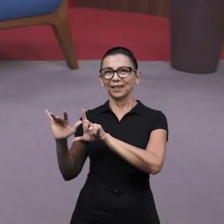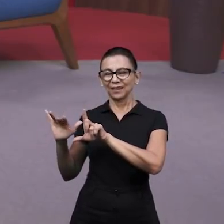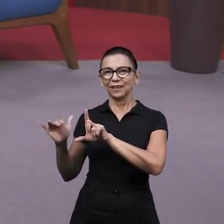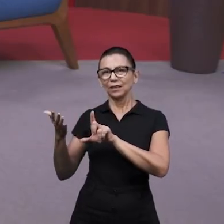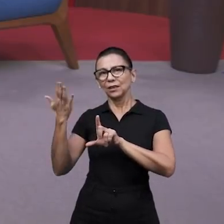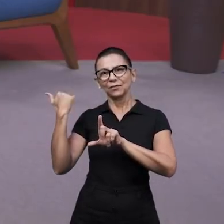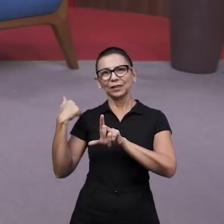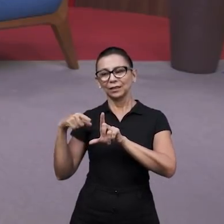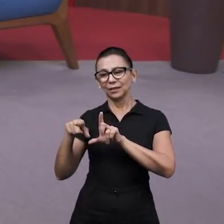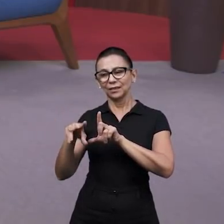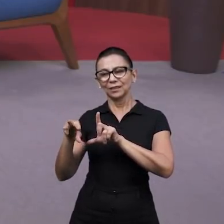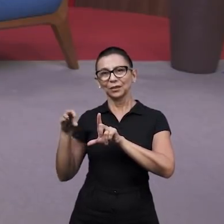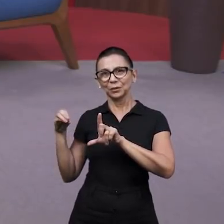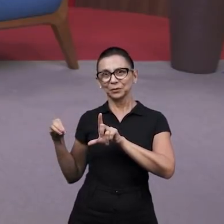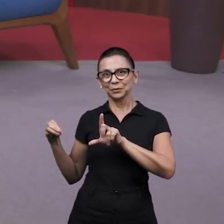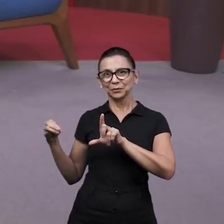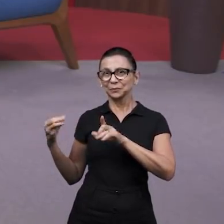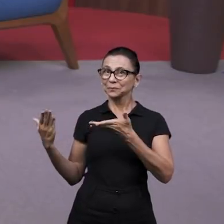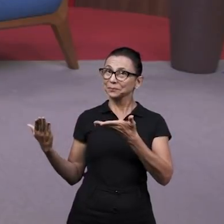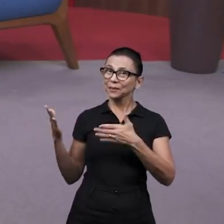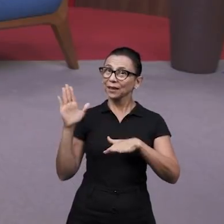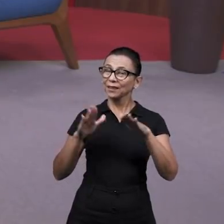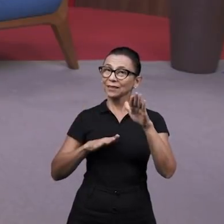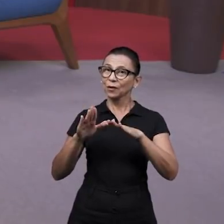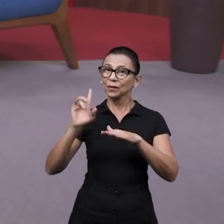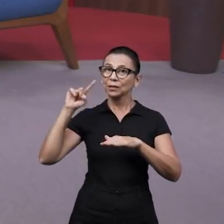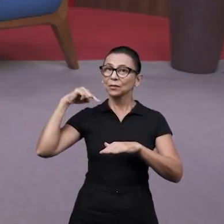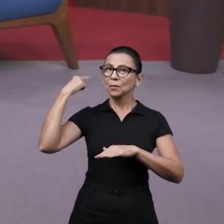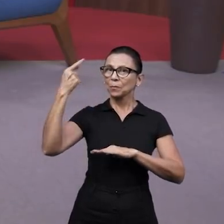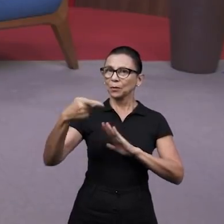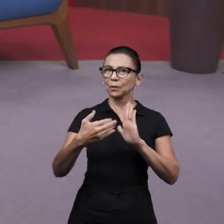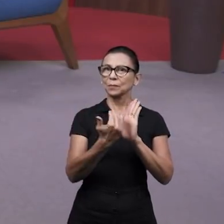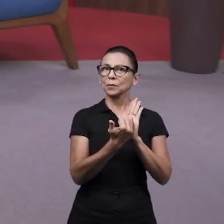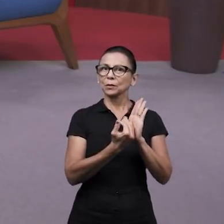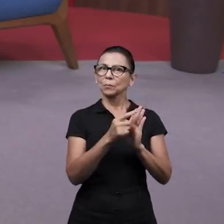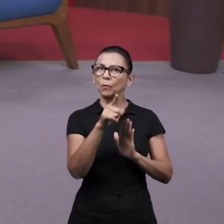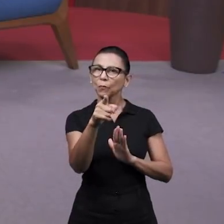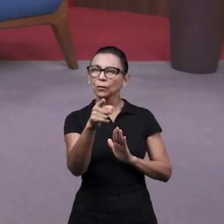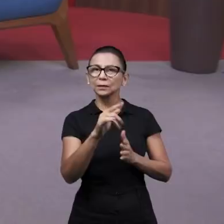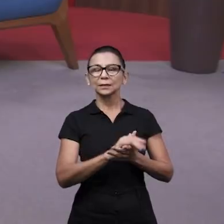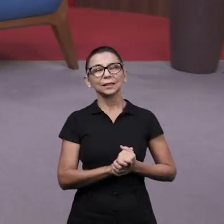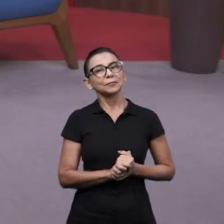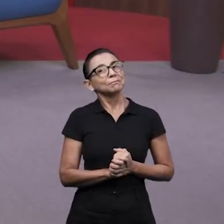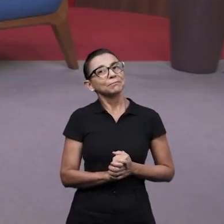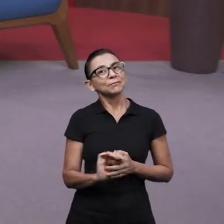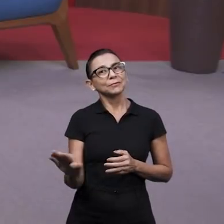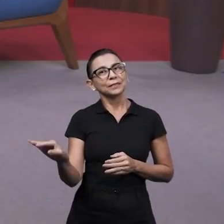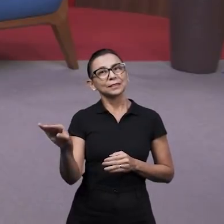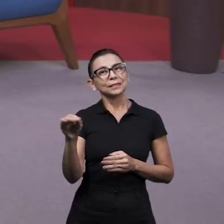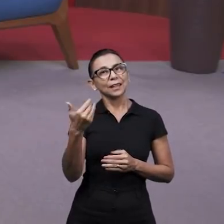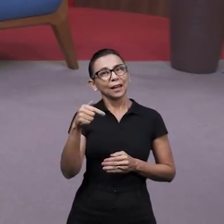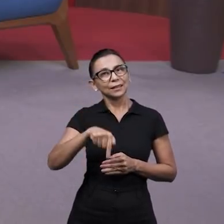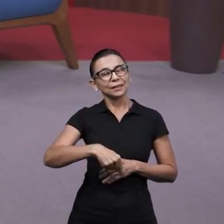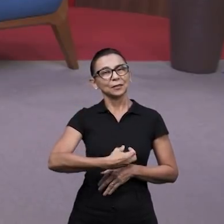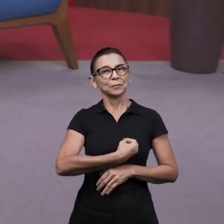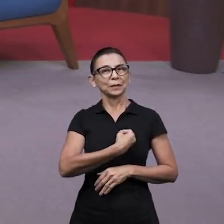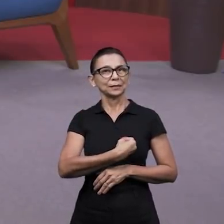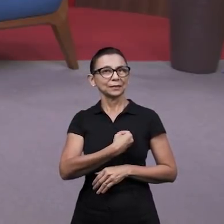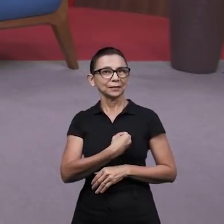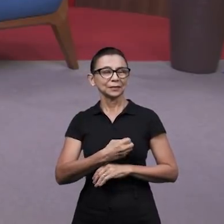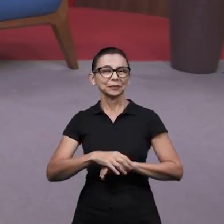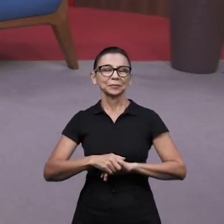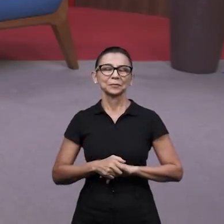participe conosco. Quem sabe na próxima edição do programa você vai estar participando, ou o seu texto, a sua mensagem vai estar sendo lida aqui no